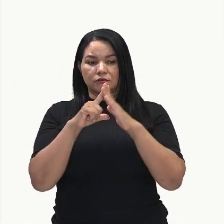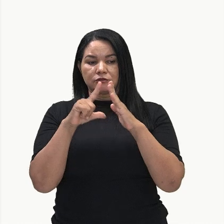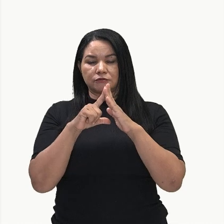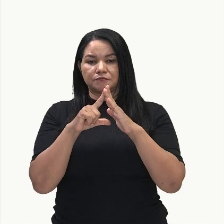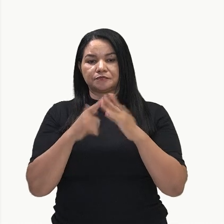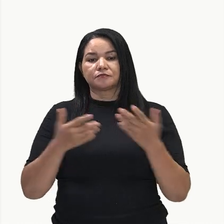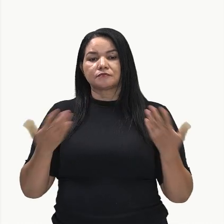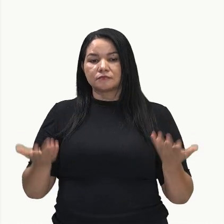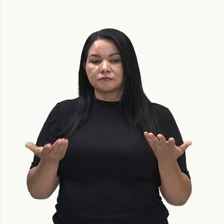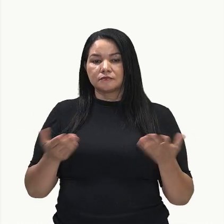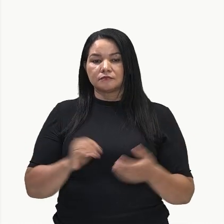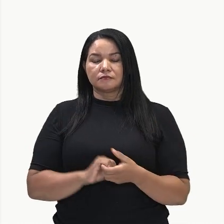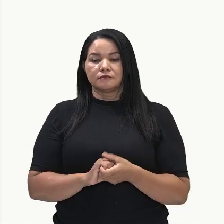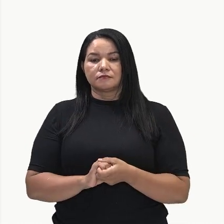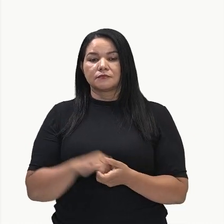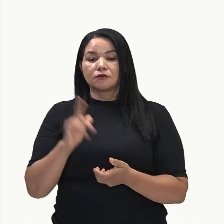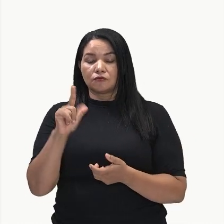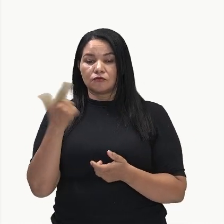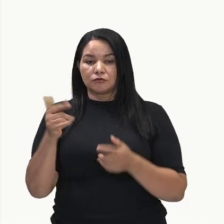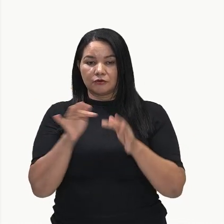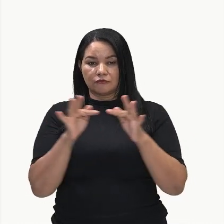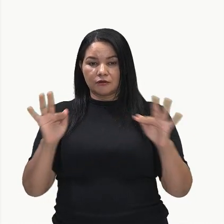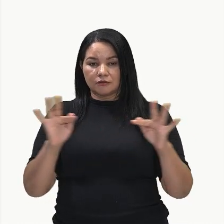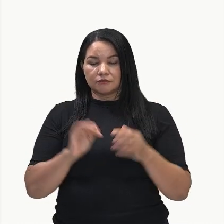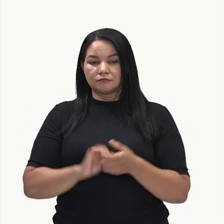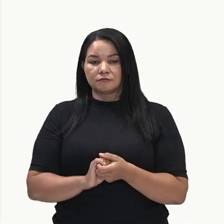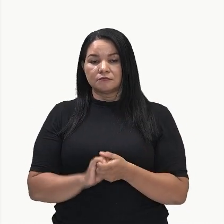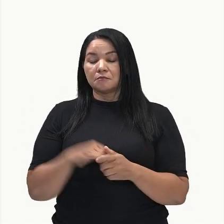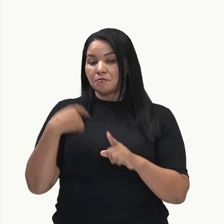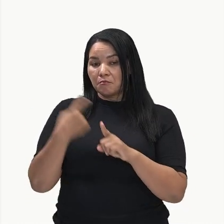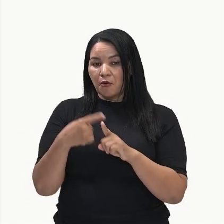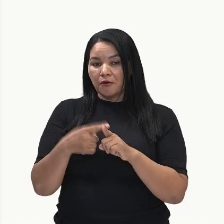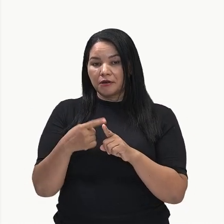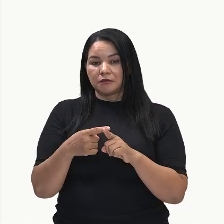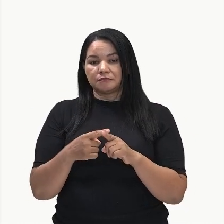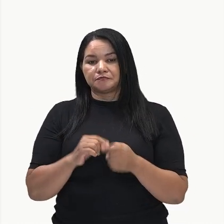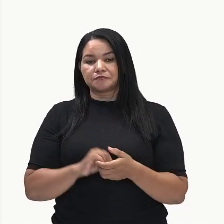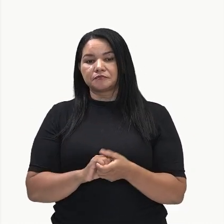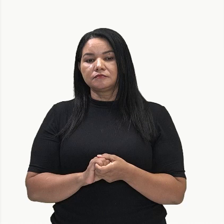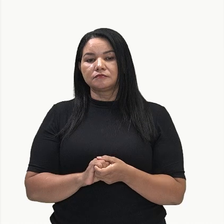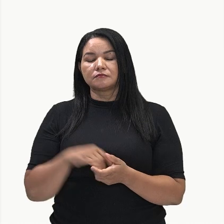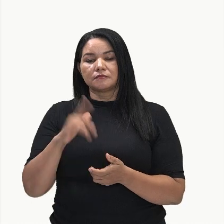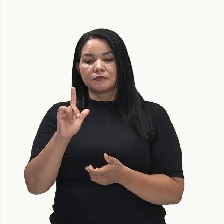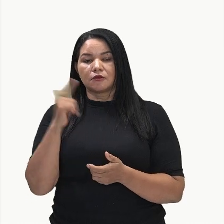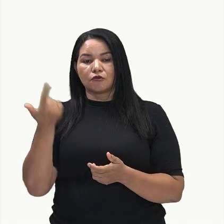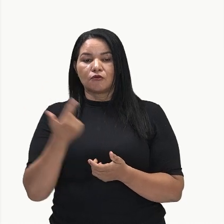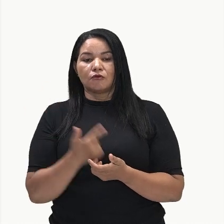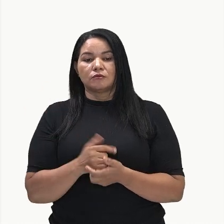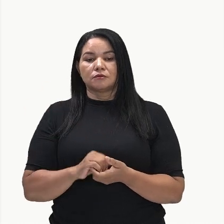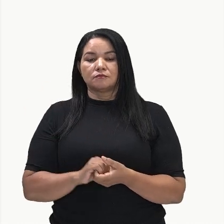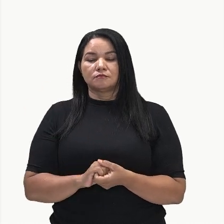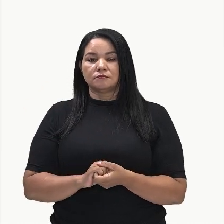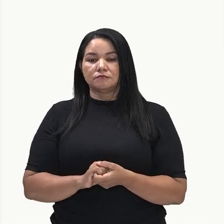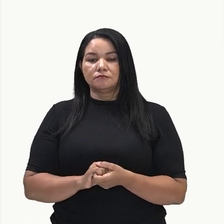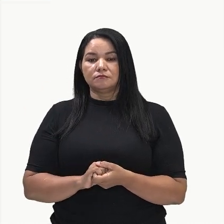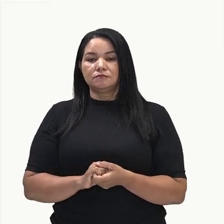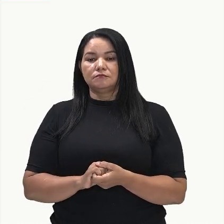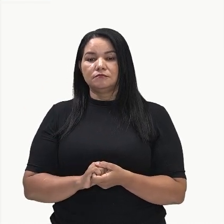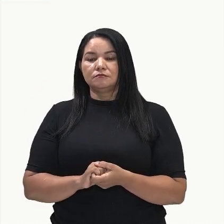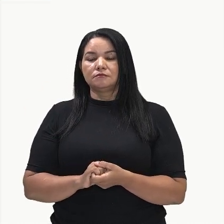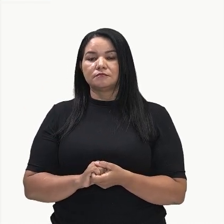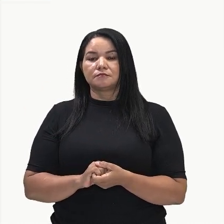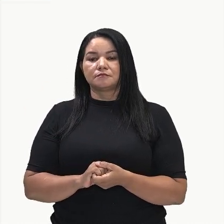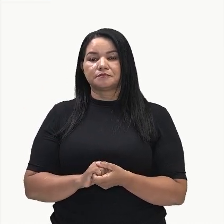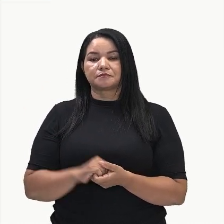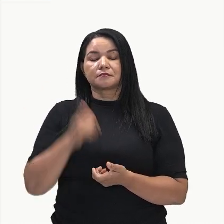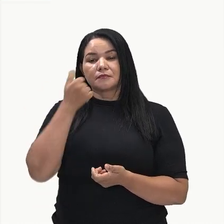não viniste à escola? Por quê? Por qual razão? A madre não entende por que llora seu filho. A mamãe